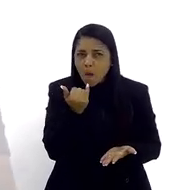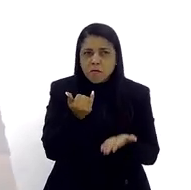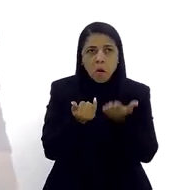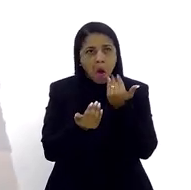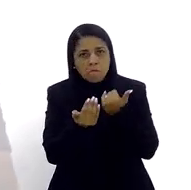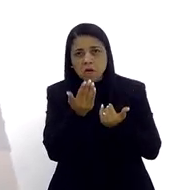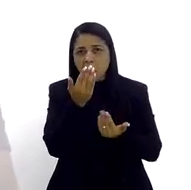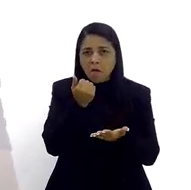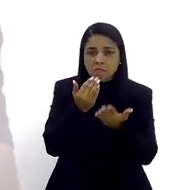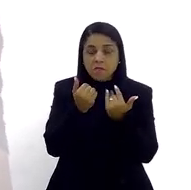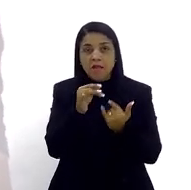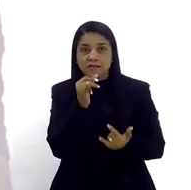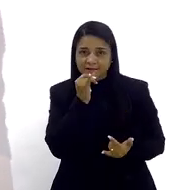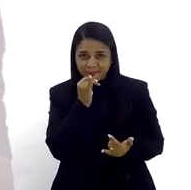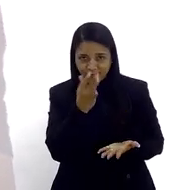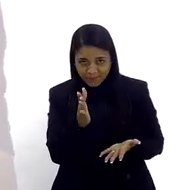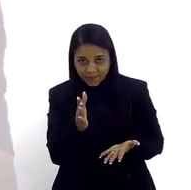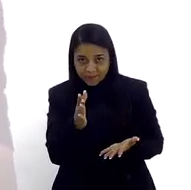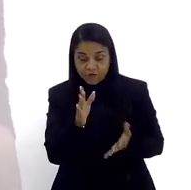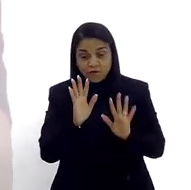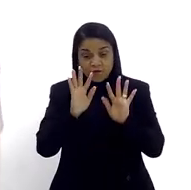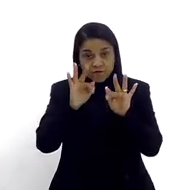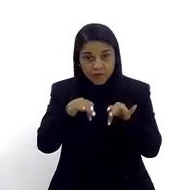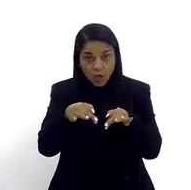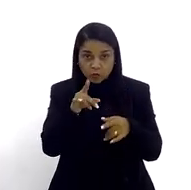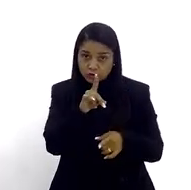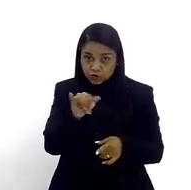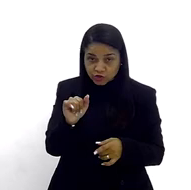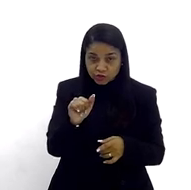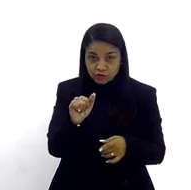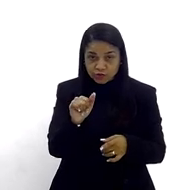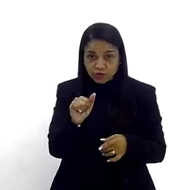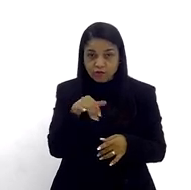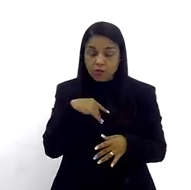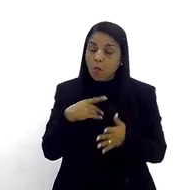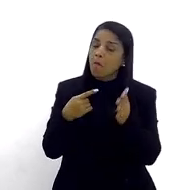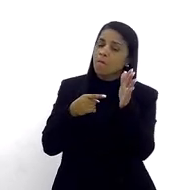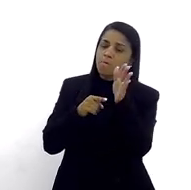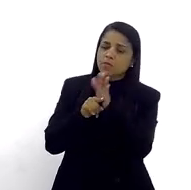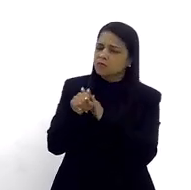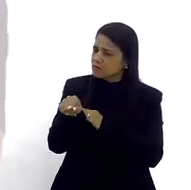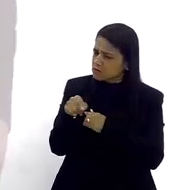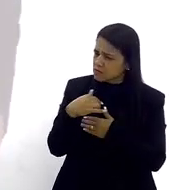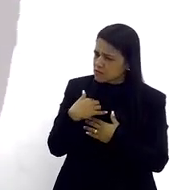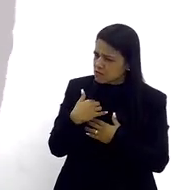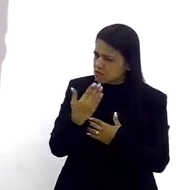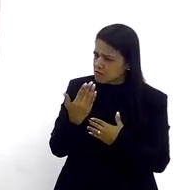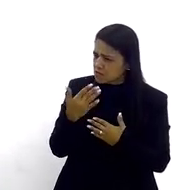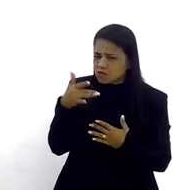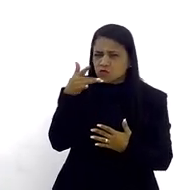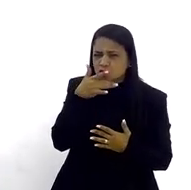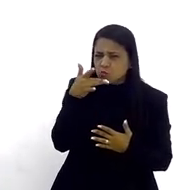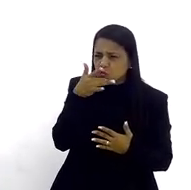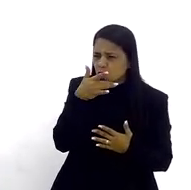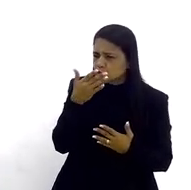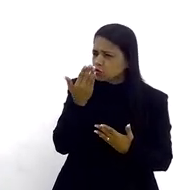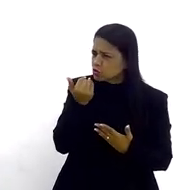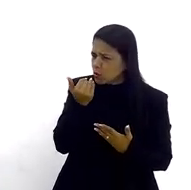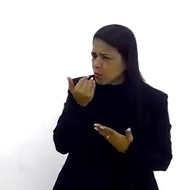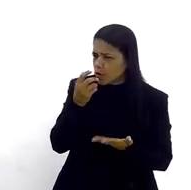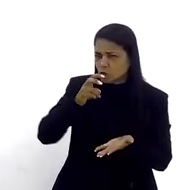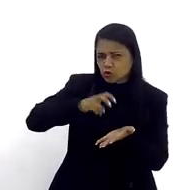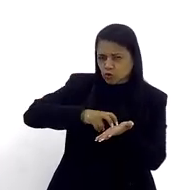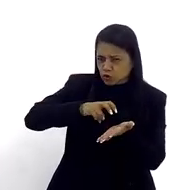come demais por exemplo e no final do dia às vezes se eu chegar para uma pessoa e perguntar você lembra do gosto